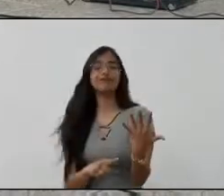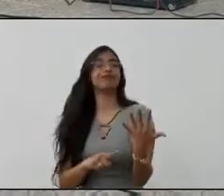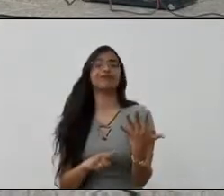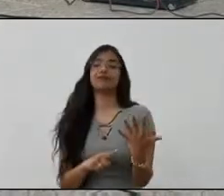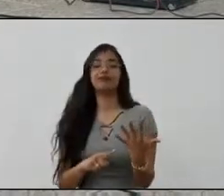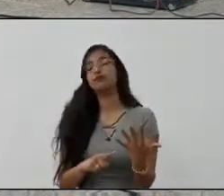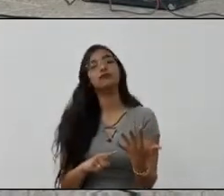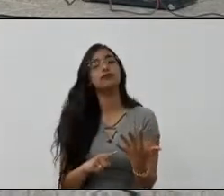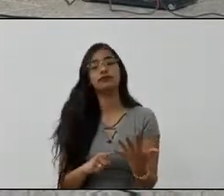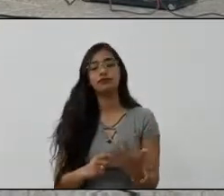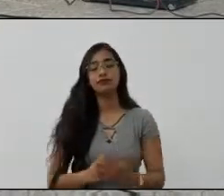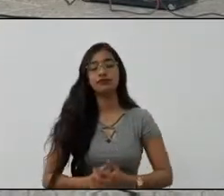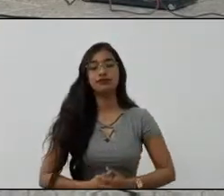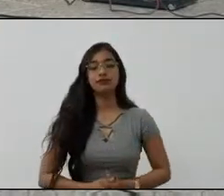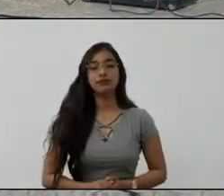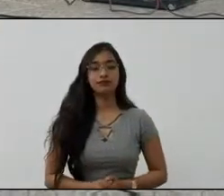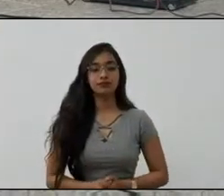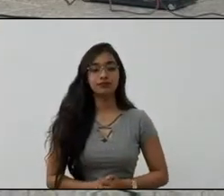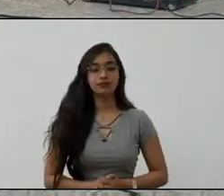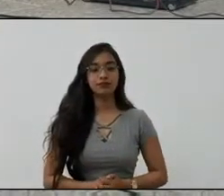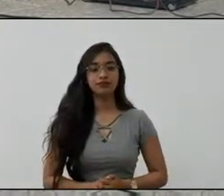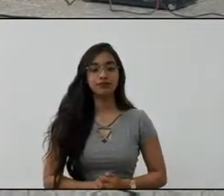desenlaces aos montes,